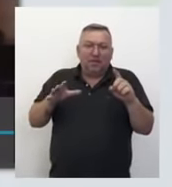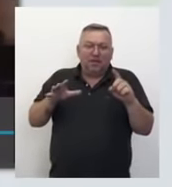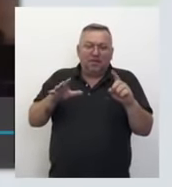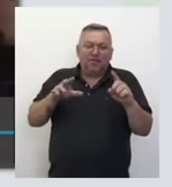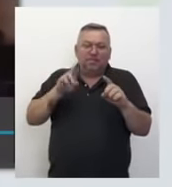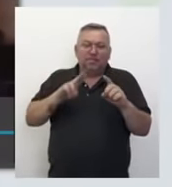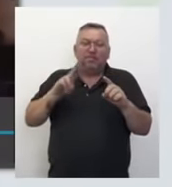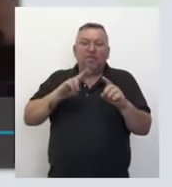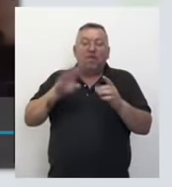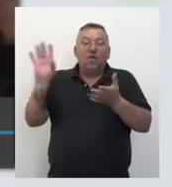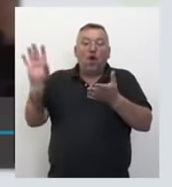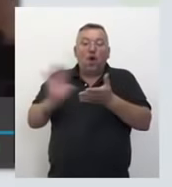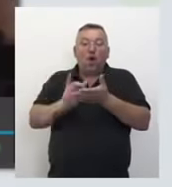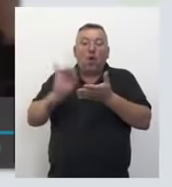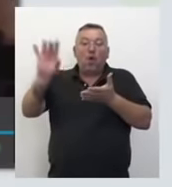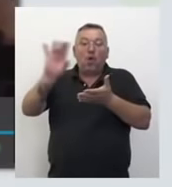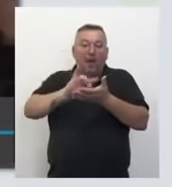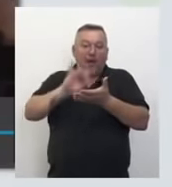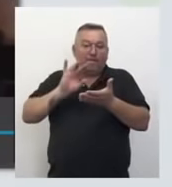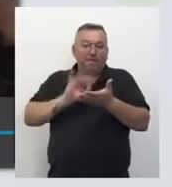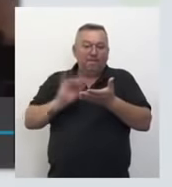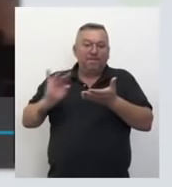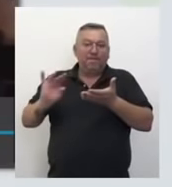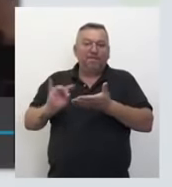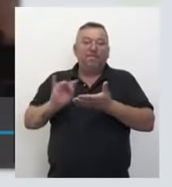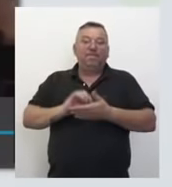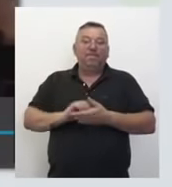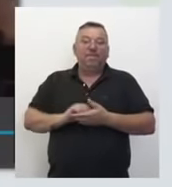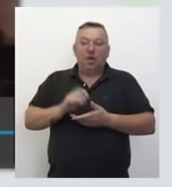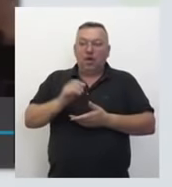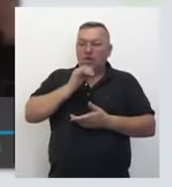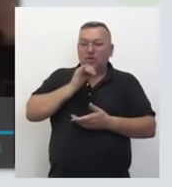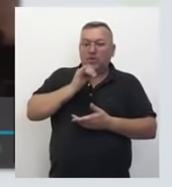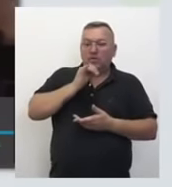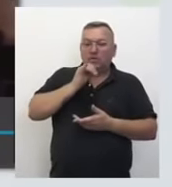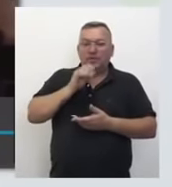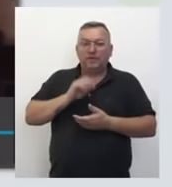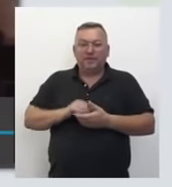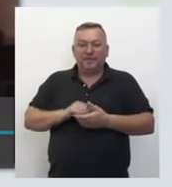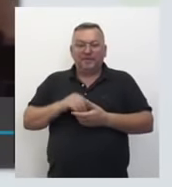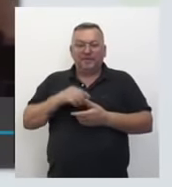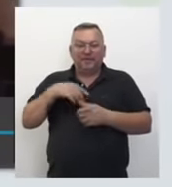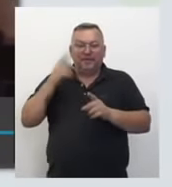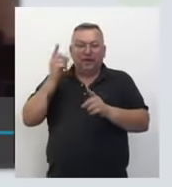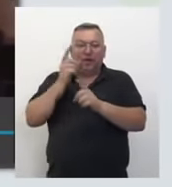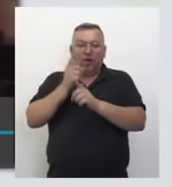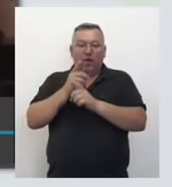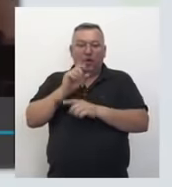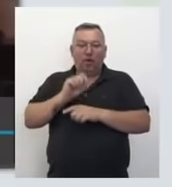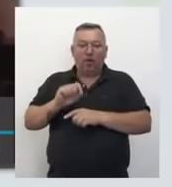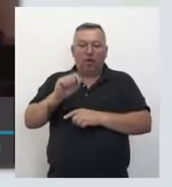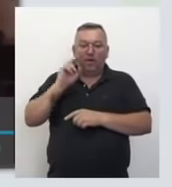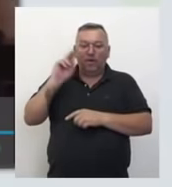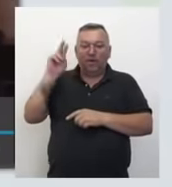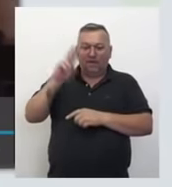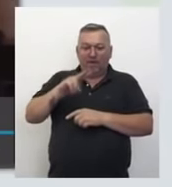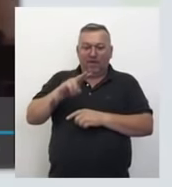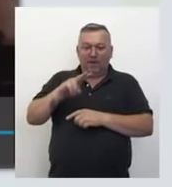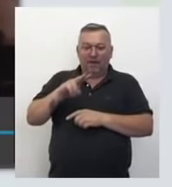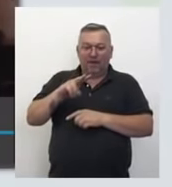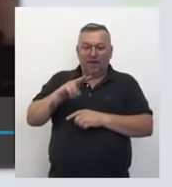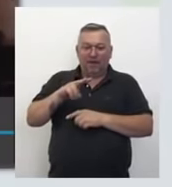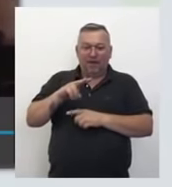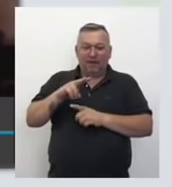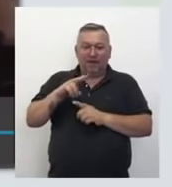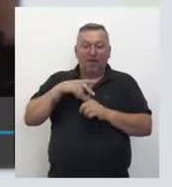vou improvisar com o que eu tenho. Então, por exemplo, aqui eu encontrei, ó, não sei se vocês conseguem ver,